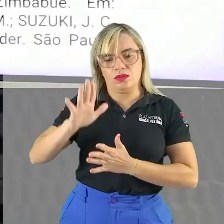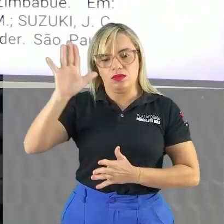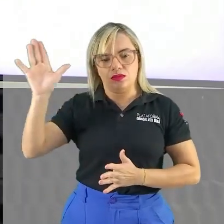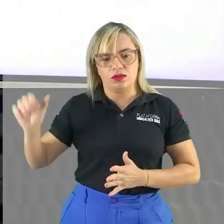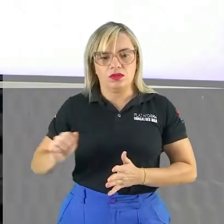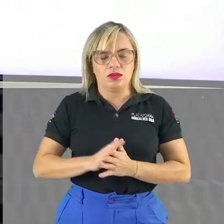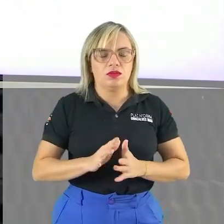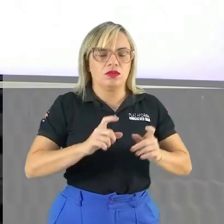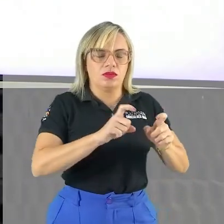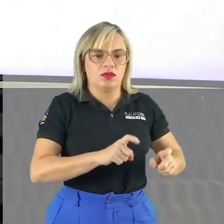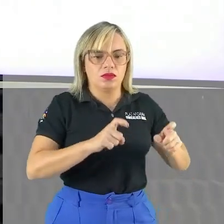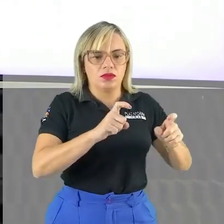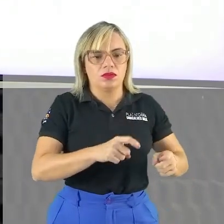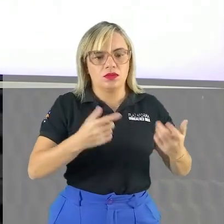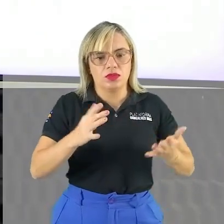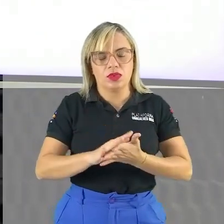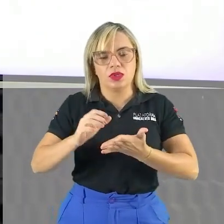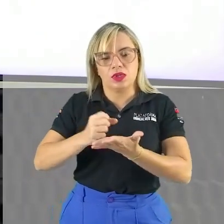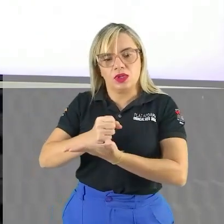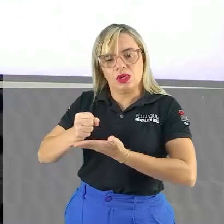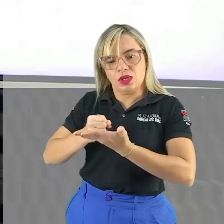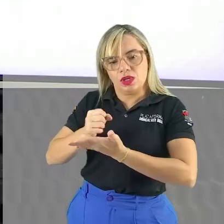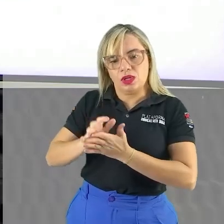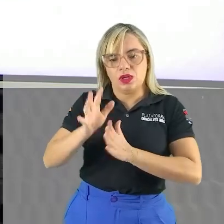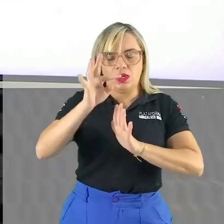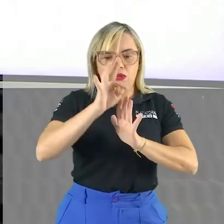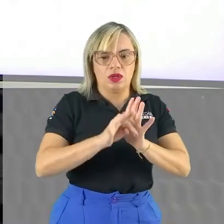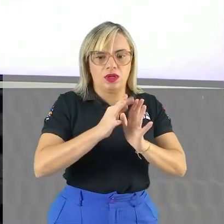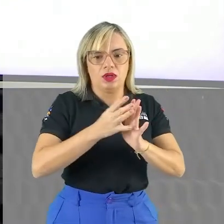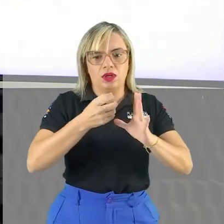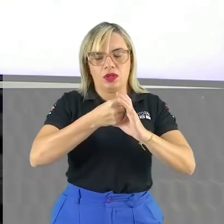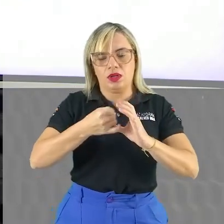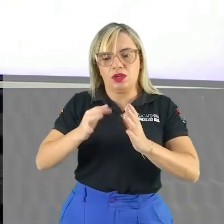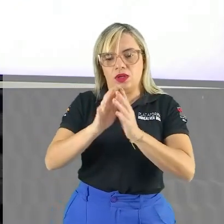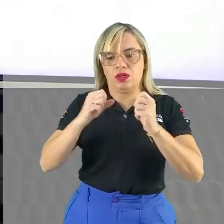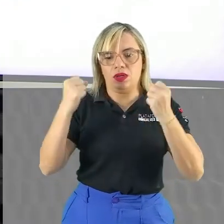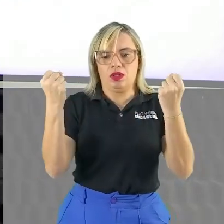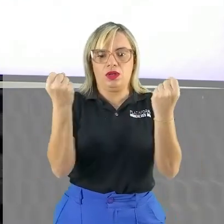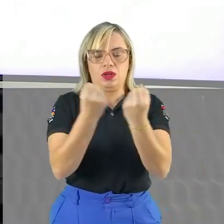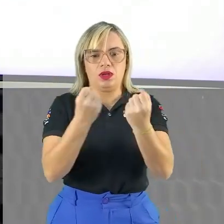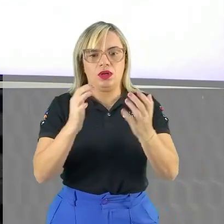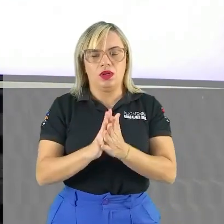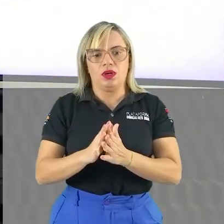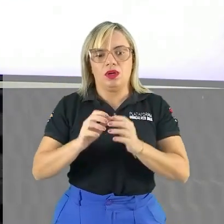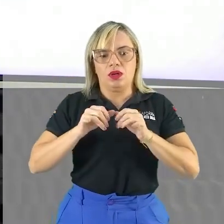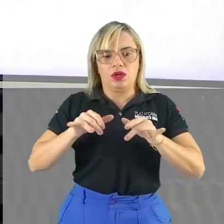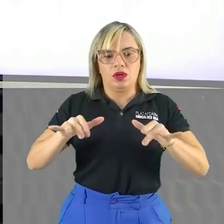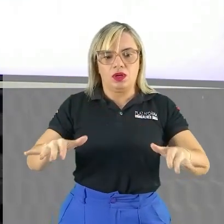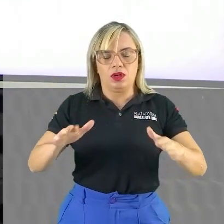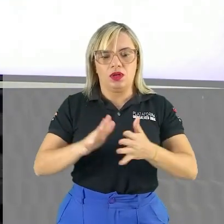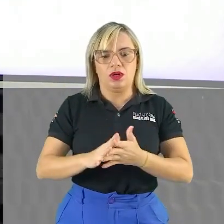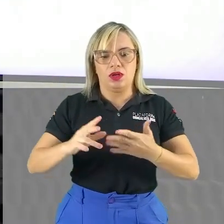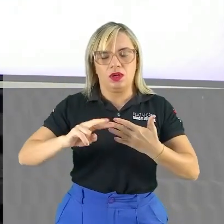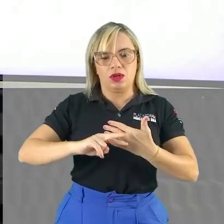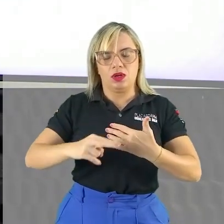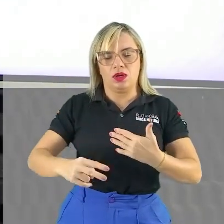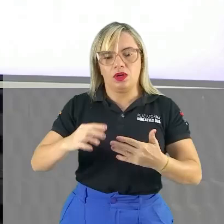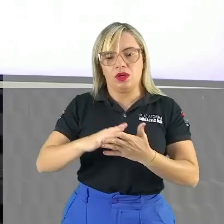agrárias. Com base no texto, uma característica socioespacial e um